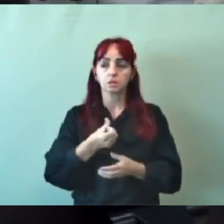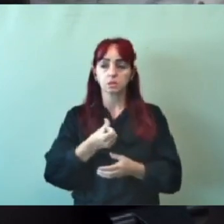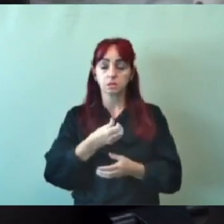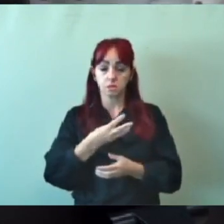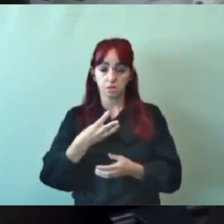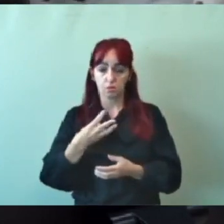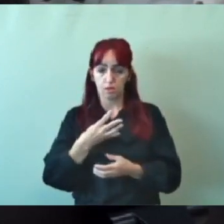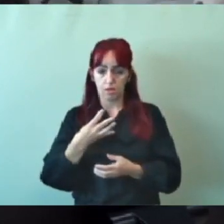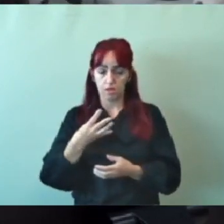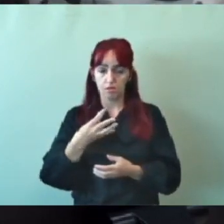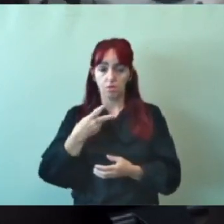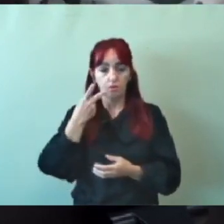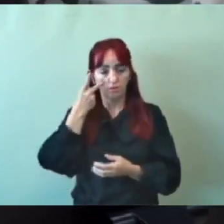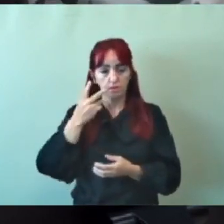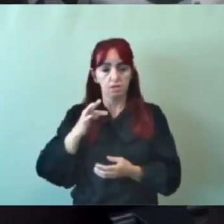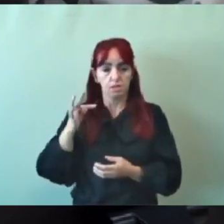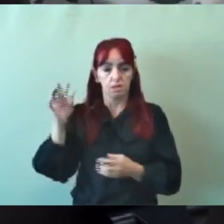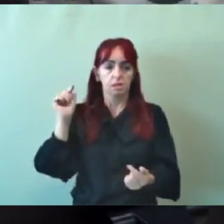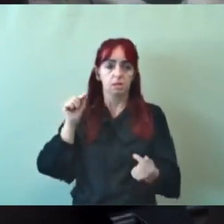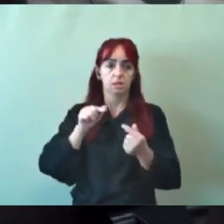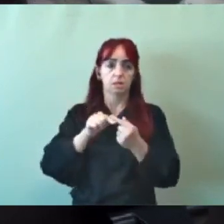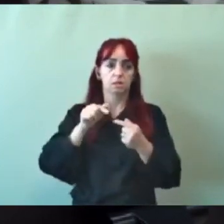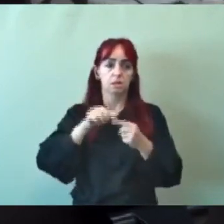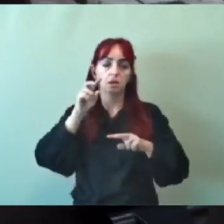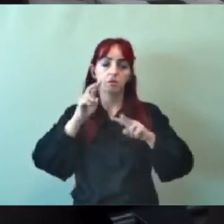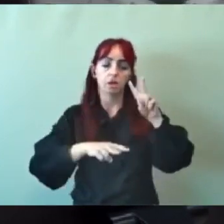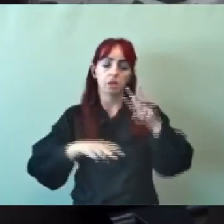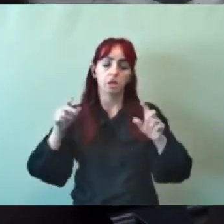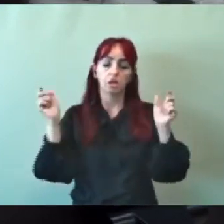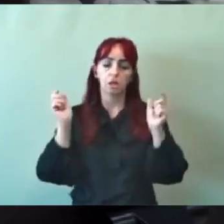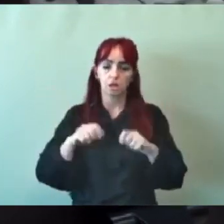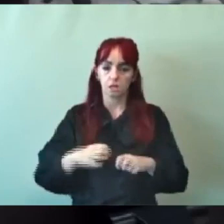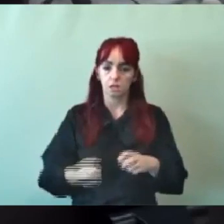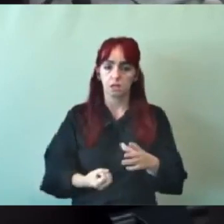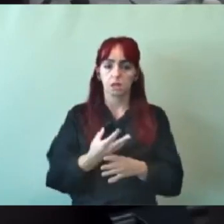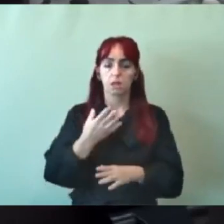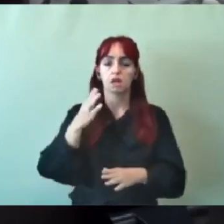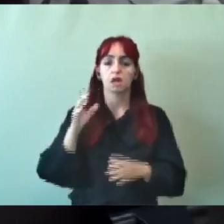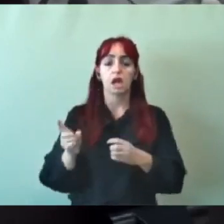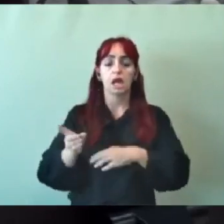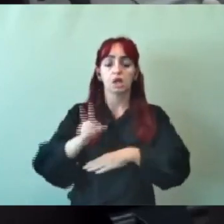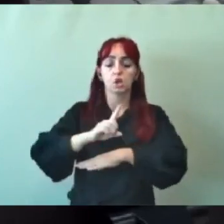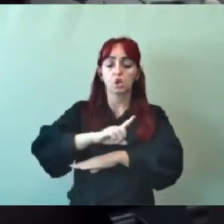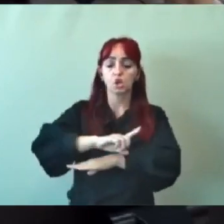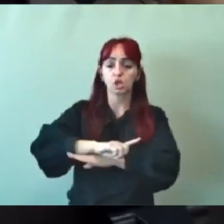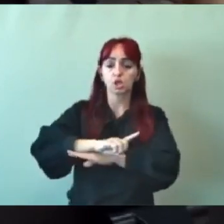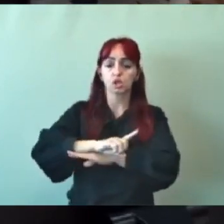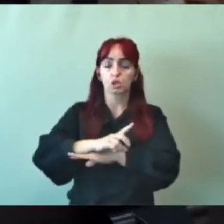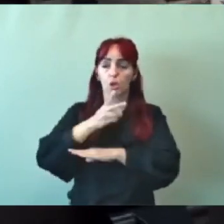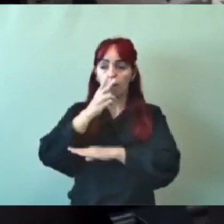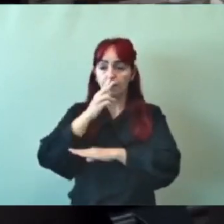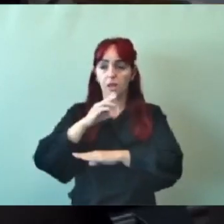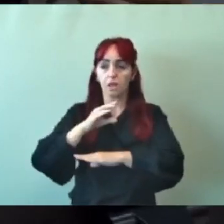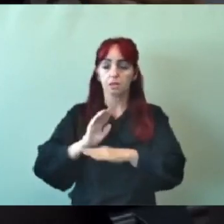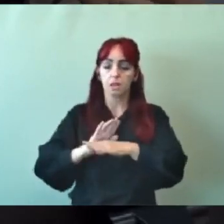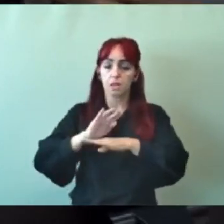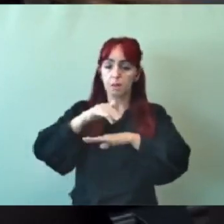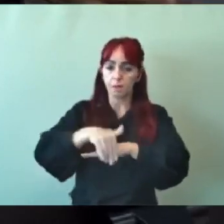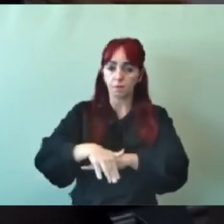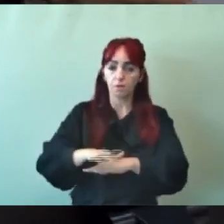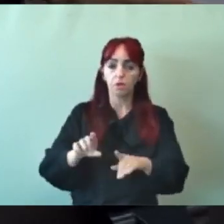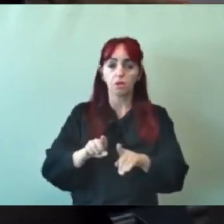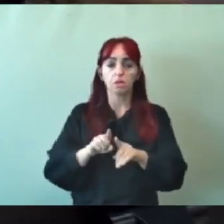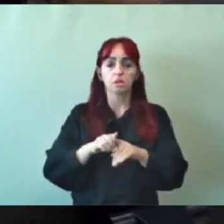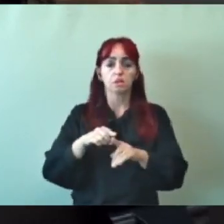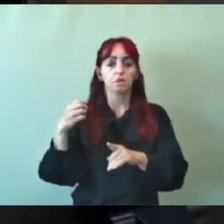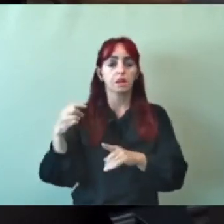A finalidade, verificar a possibilidade de implantação de um redutor de velocidade do tipo quebra-molas e outras sinalizações que se fizerem necessárias na